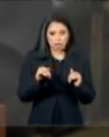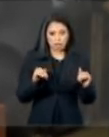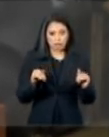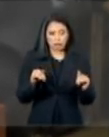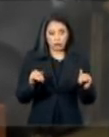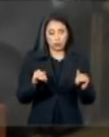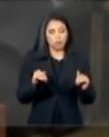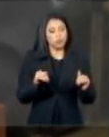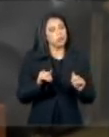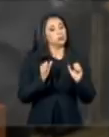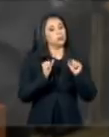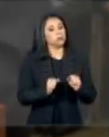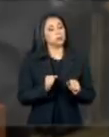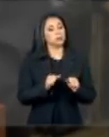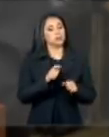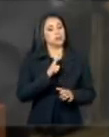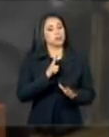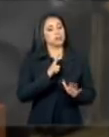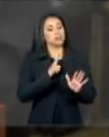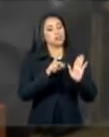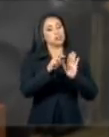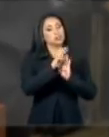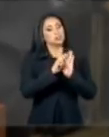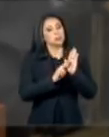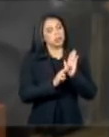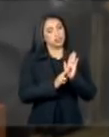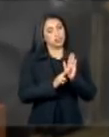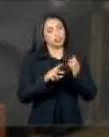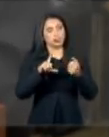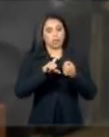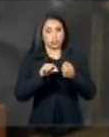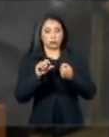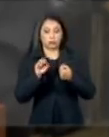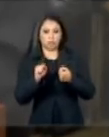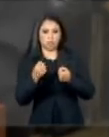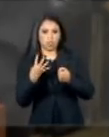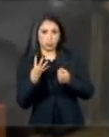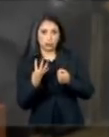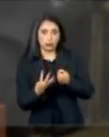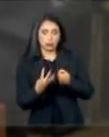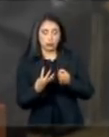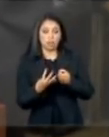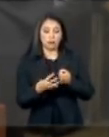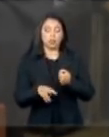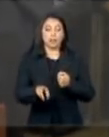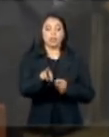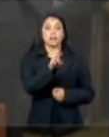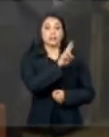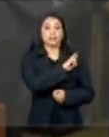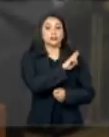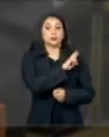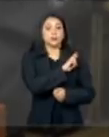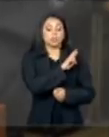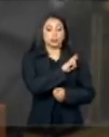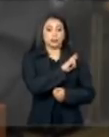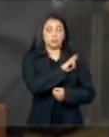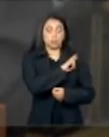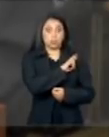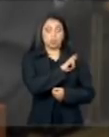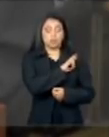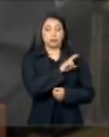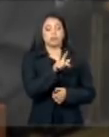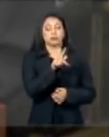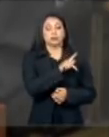uma regra bem específica o caso que o artigo 84 que diz que compete privativamente ao presidente